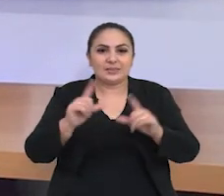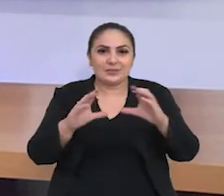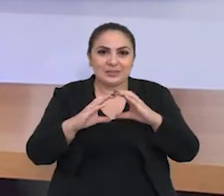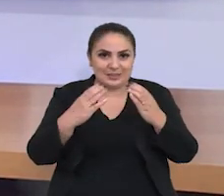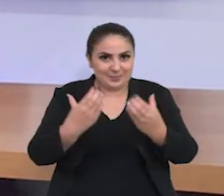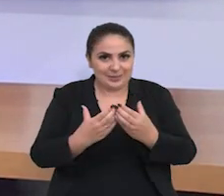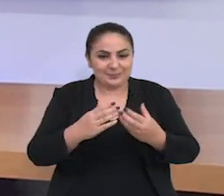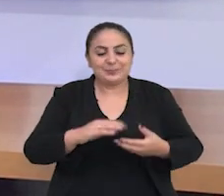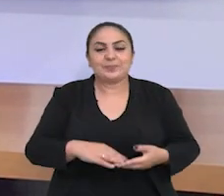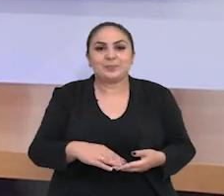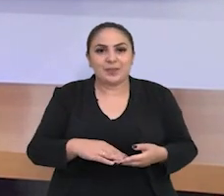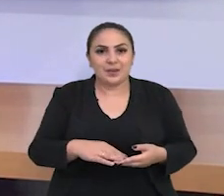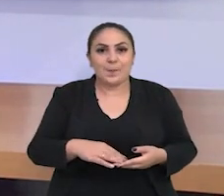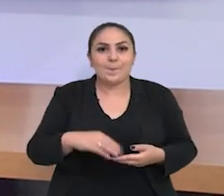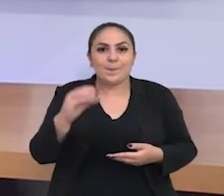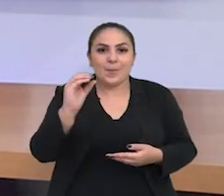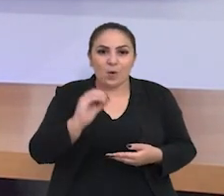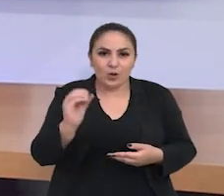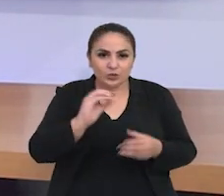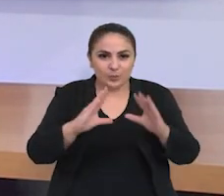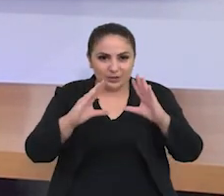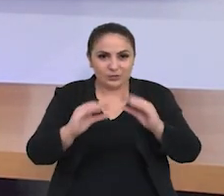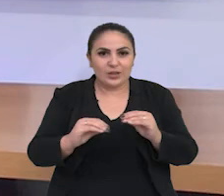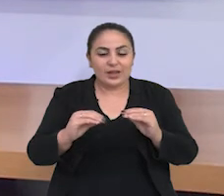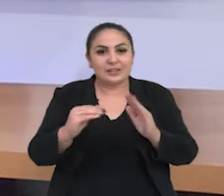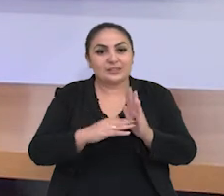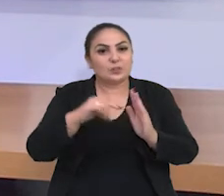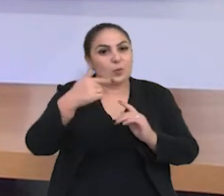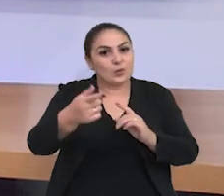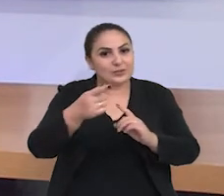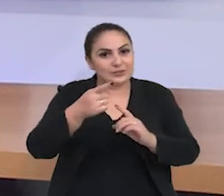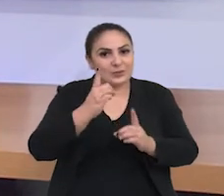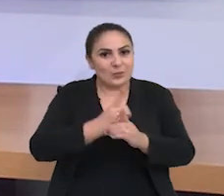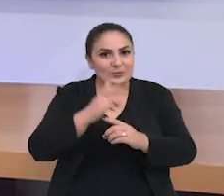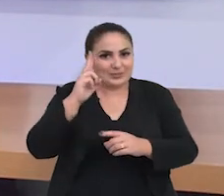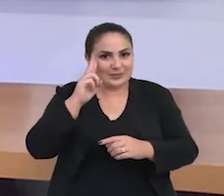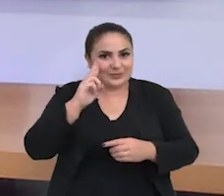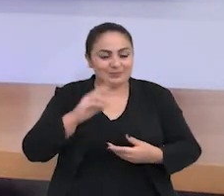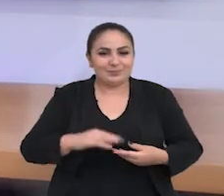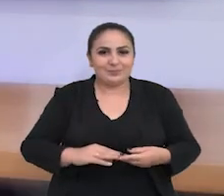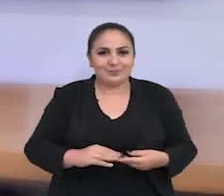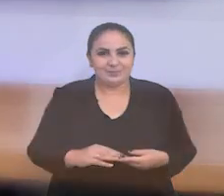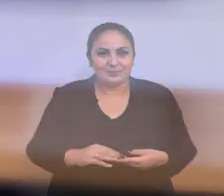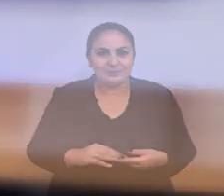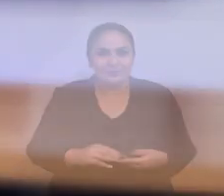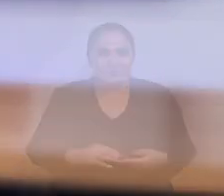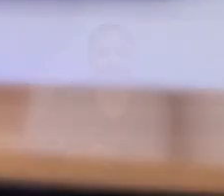edição do Jornal da Câmara. Uma ótima noite e até a próxima segunda-feira.